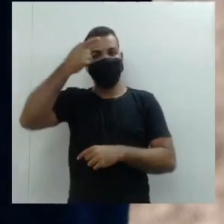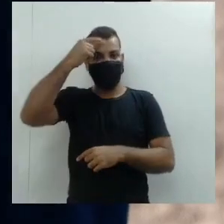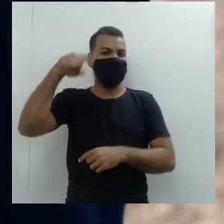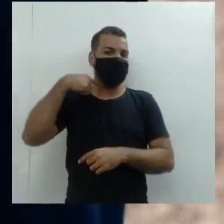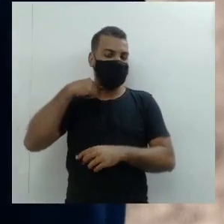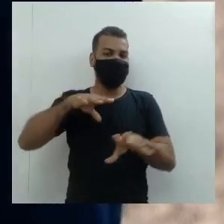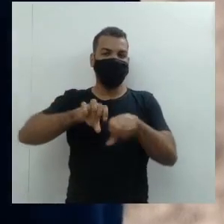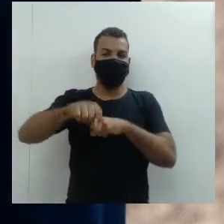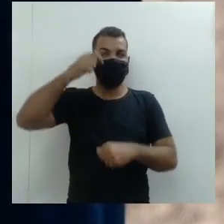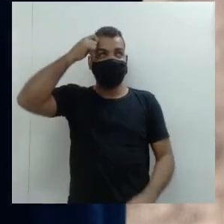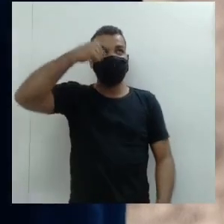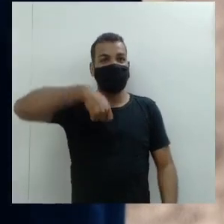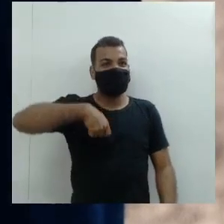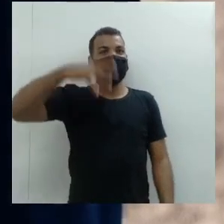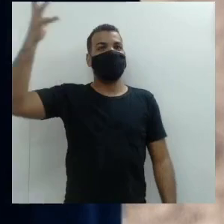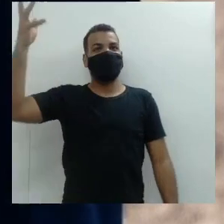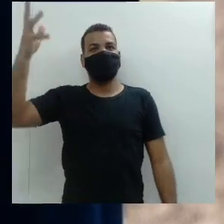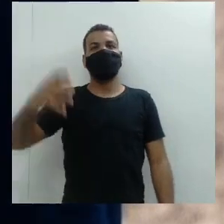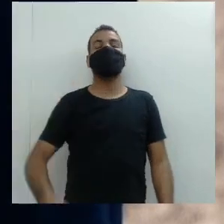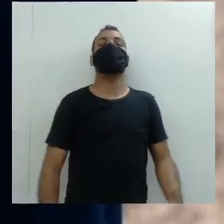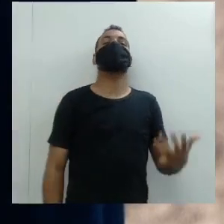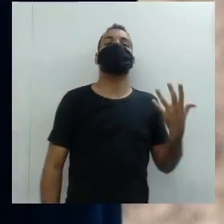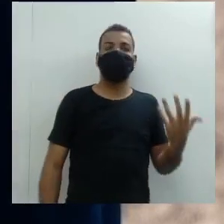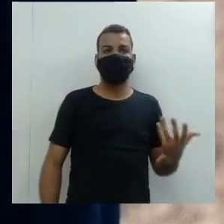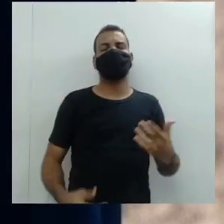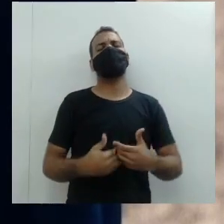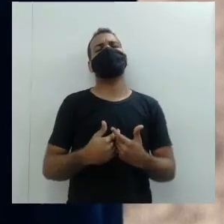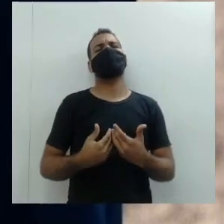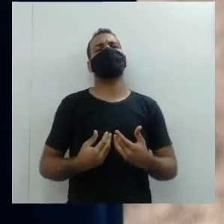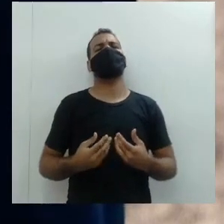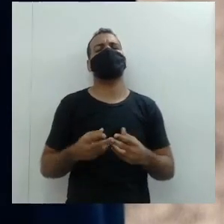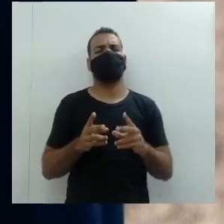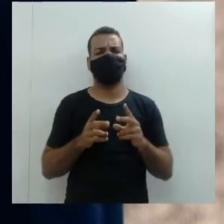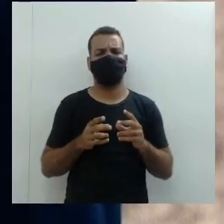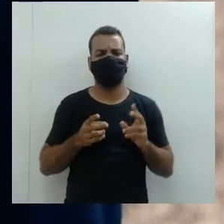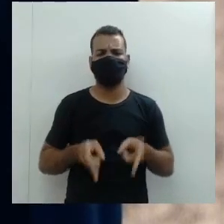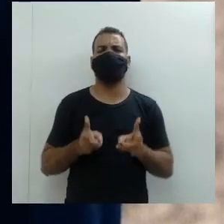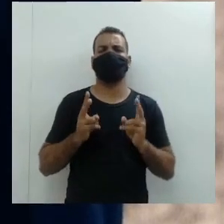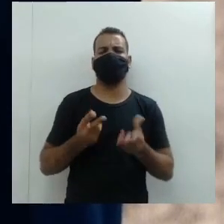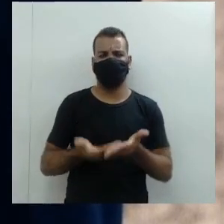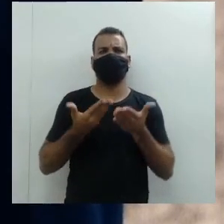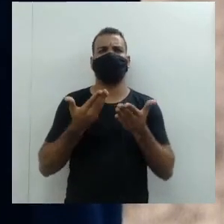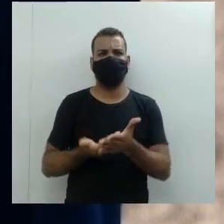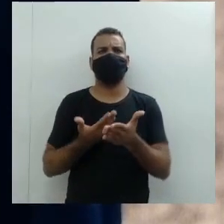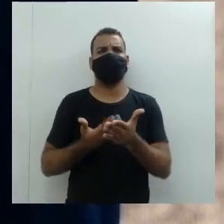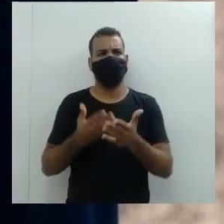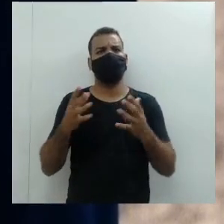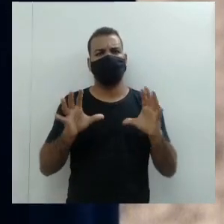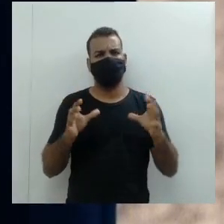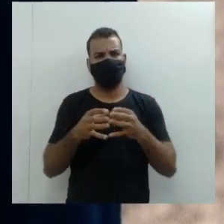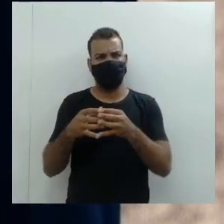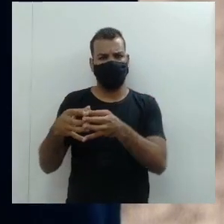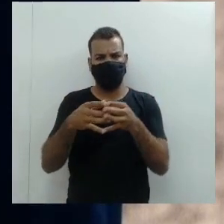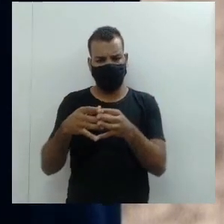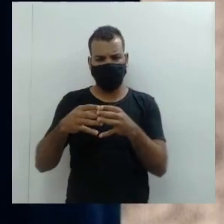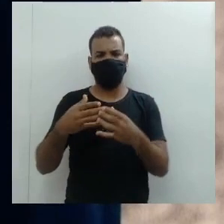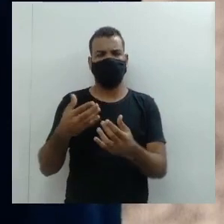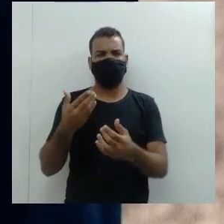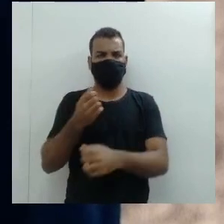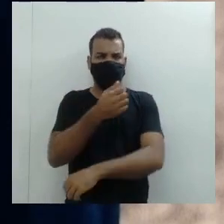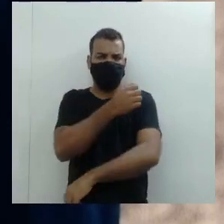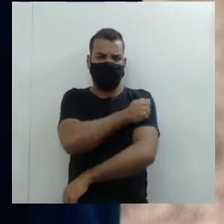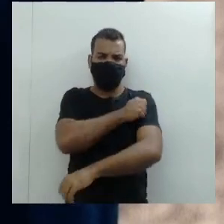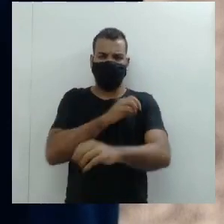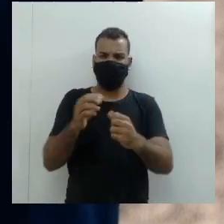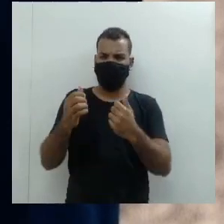vida estudantil dele, ele começou a se destacar bastante. Né? Fez parte do diretório estudantil e